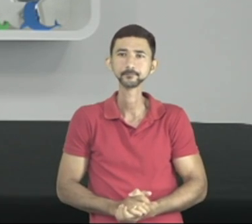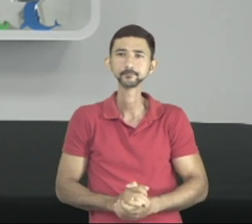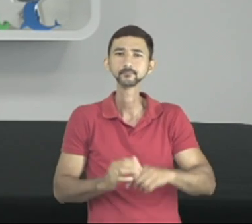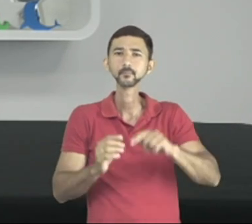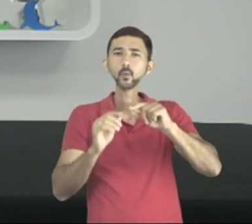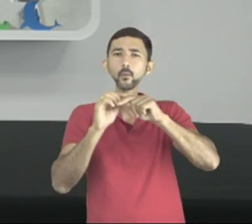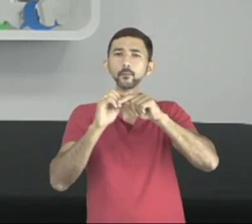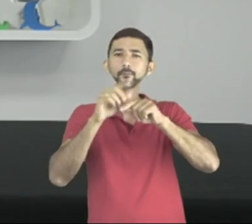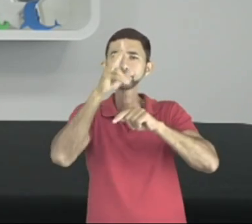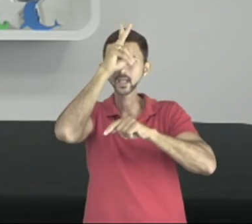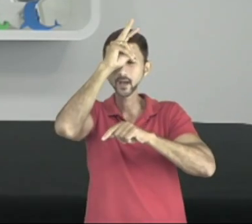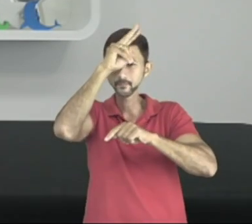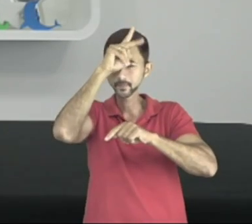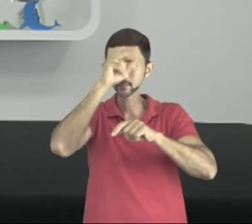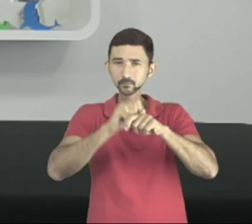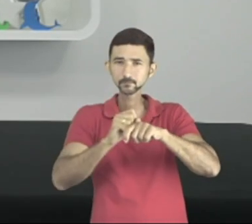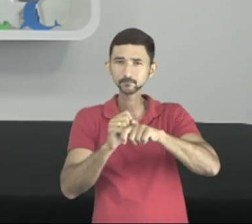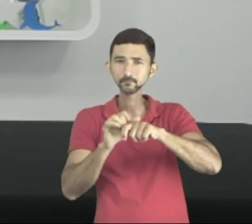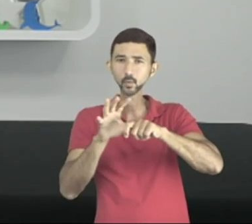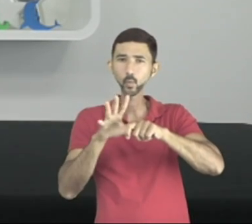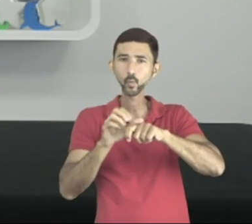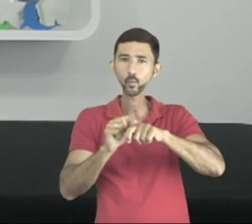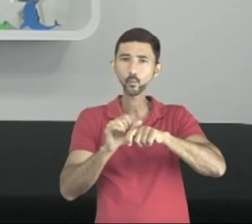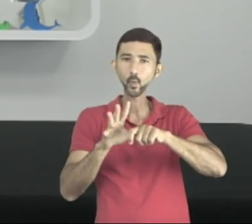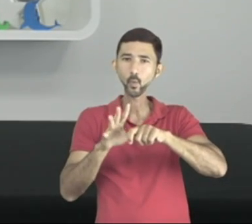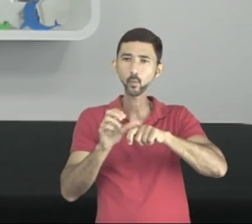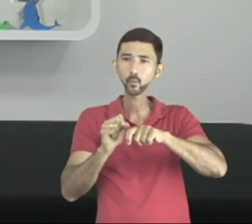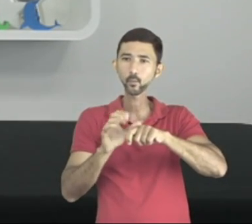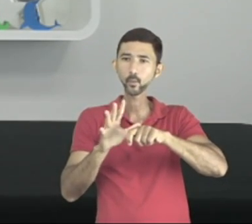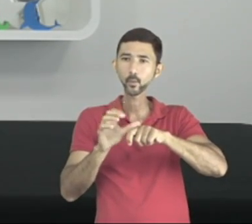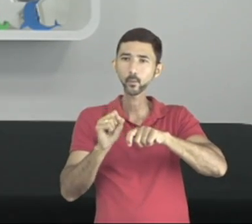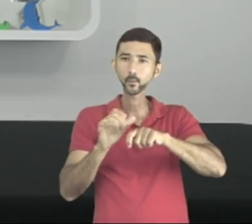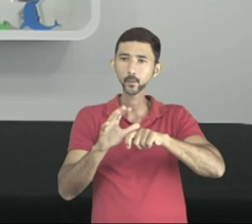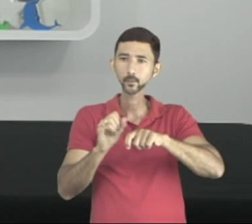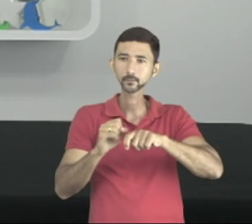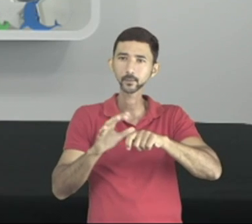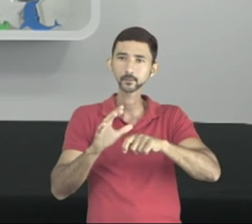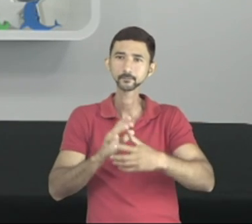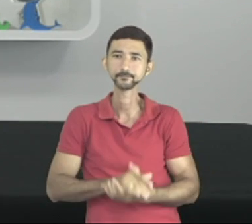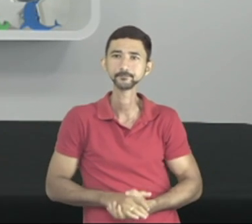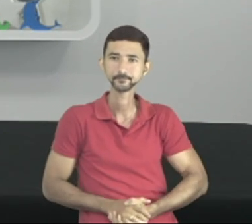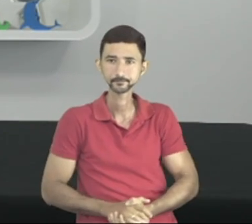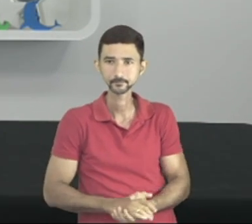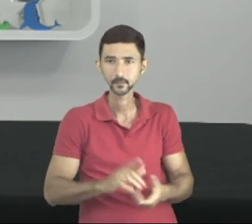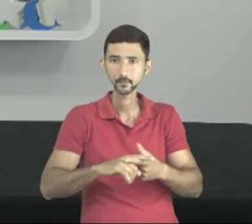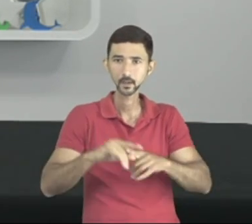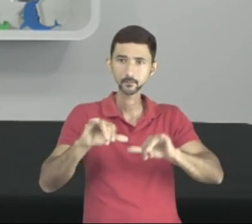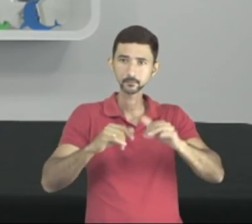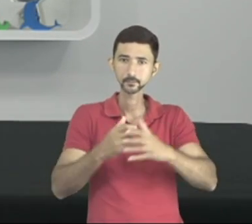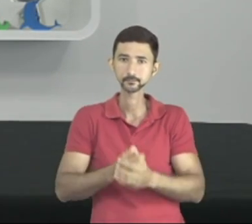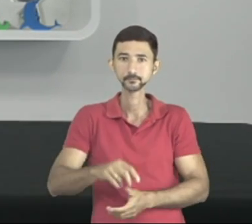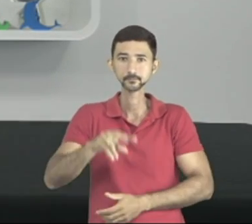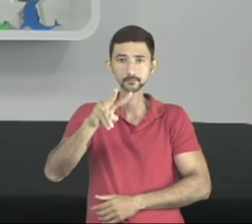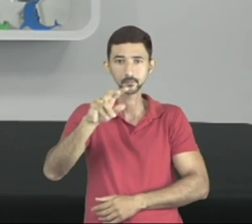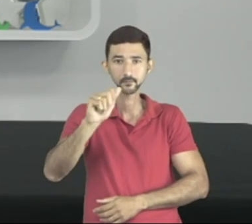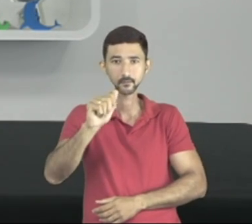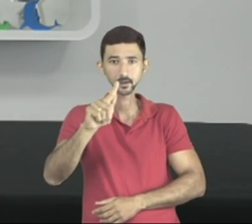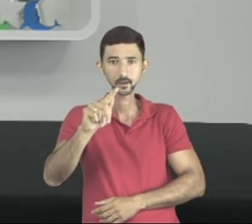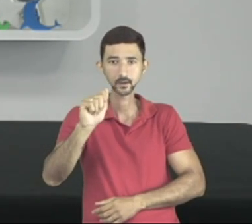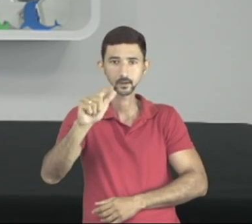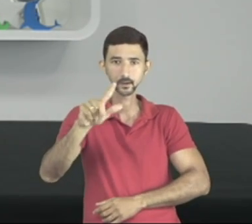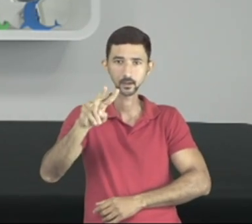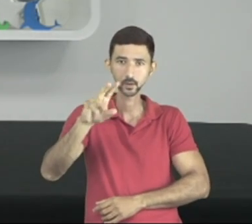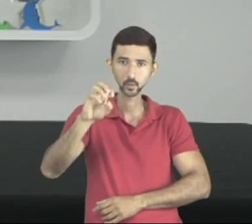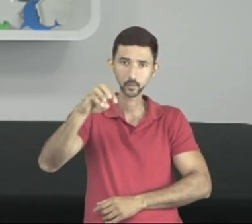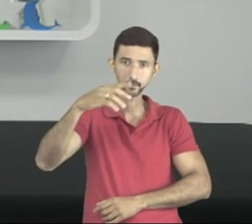Bioluminescência. O que é bioluminescência? Certos organismos que produzem luz através de uma reação química. O vagalume, que está aí no nosso